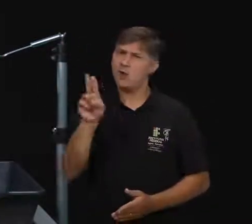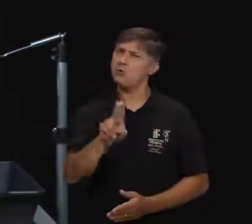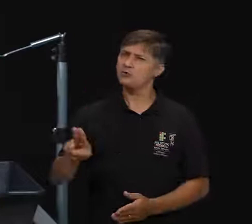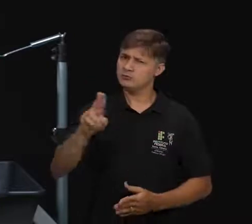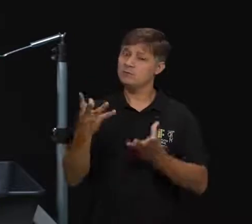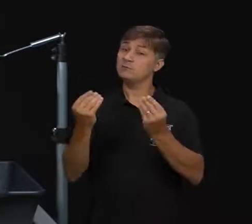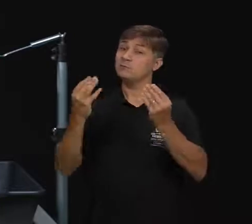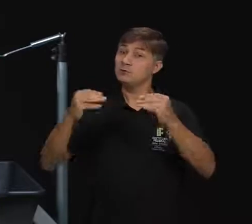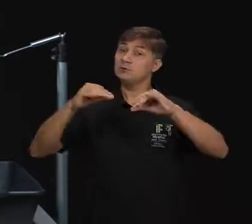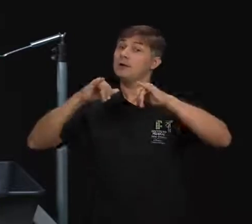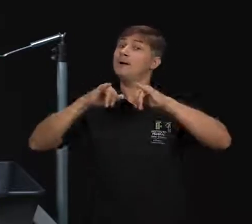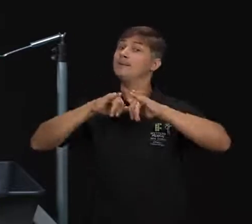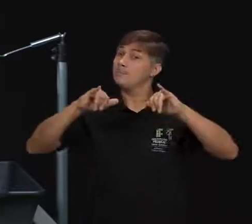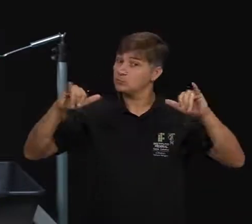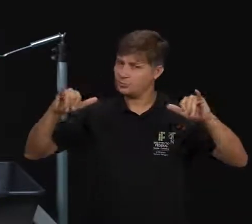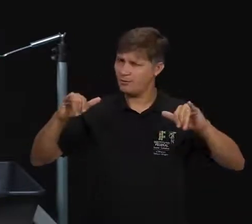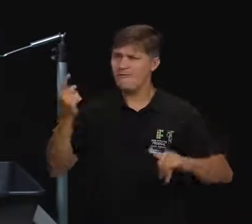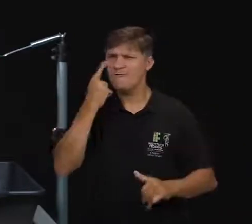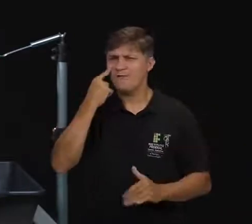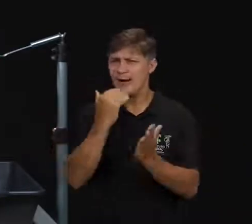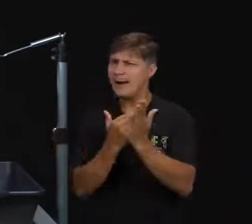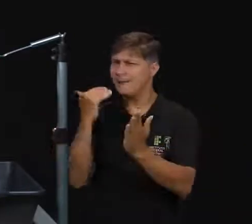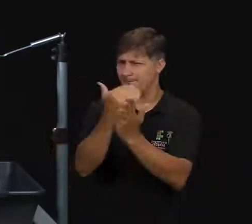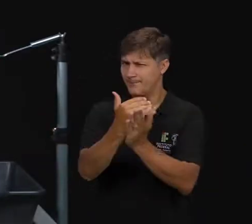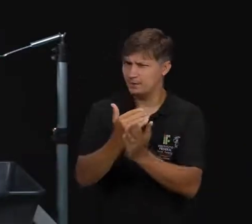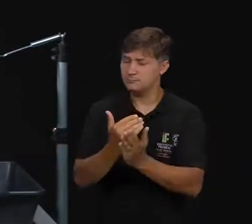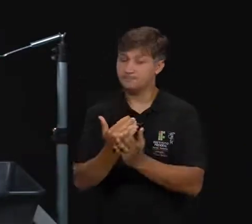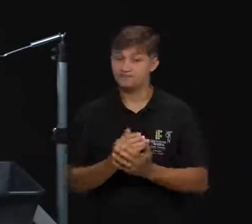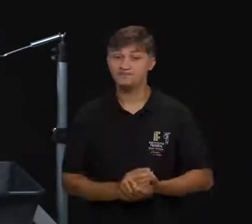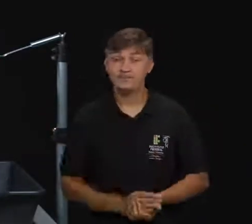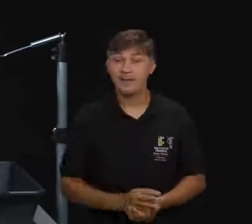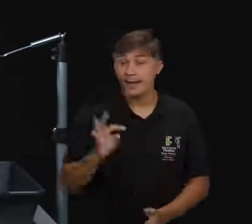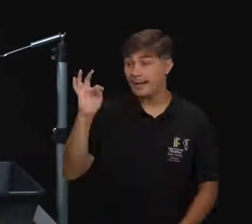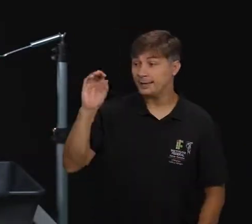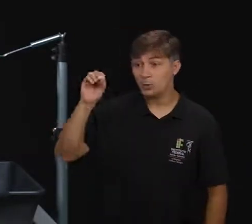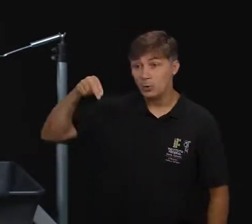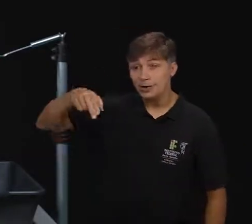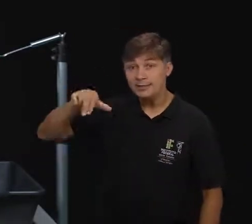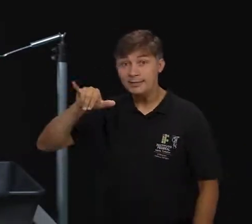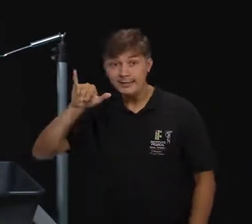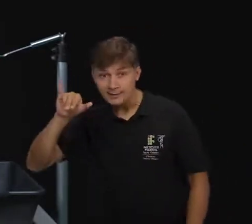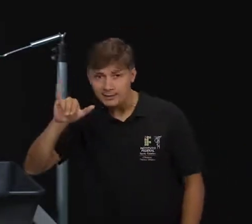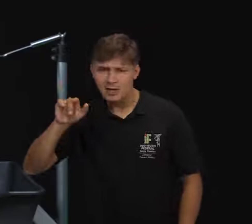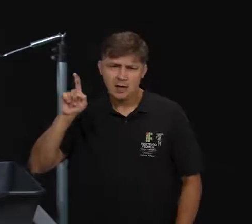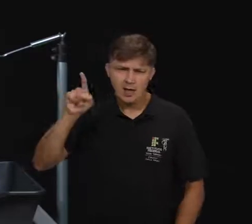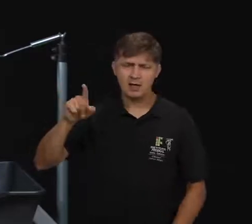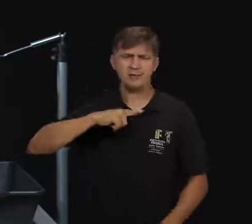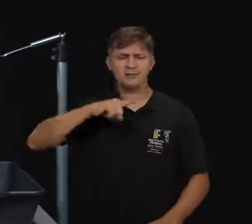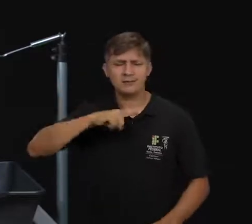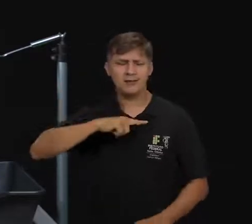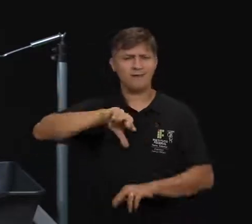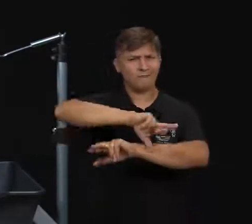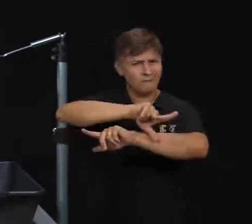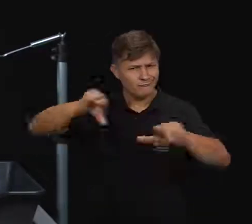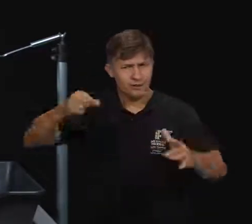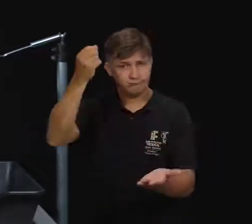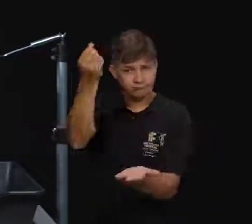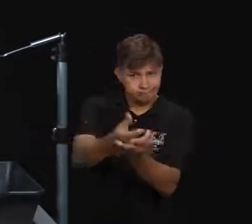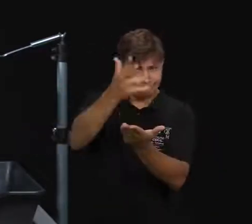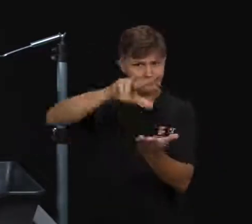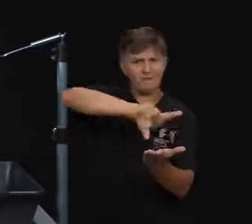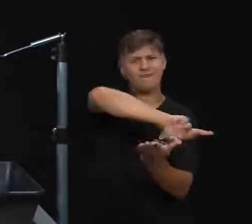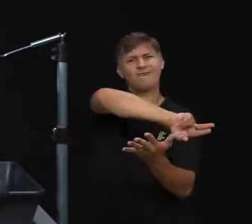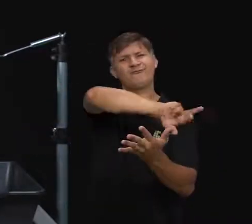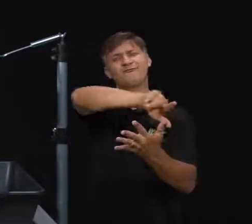muito usada em publicidade também. Vamos ver um pouquinho mais. Aí o Tony Genérico ele classifica esse splash,